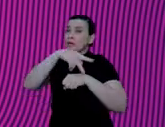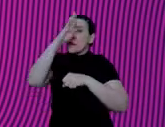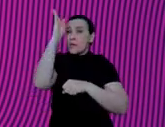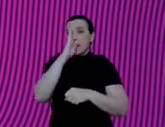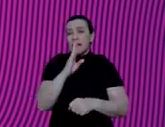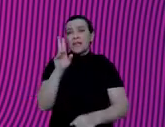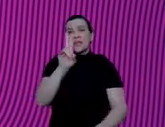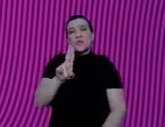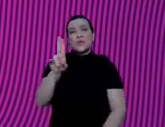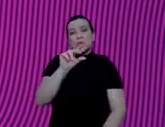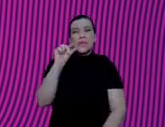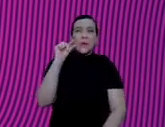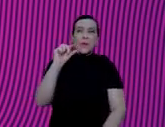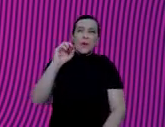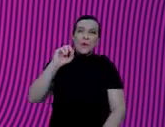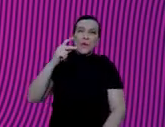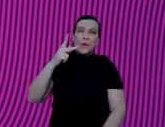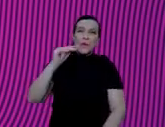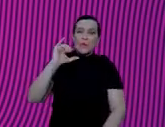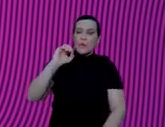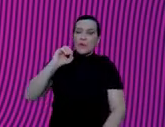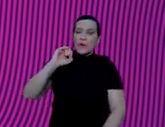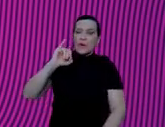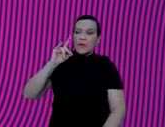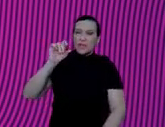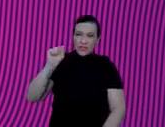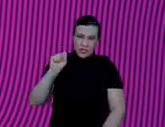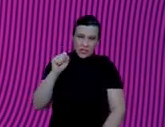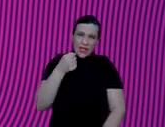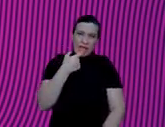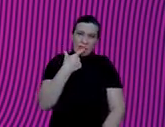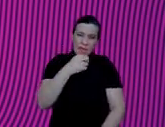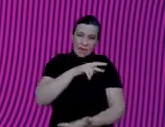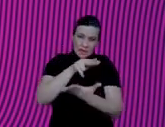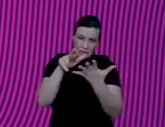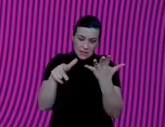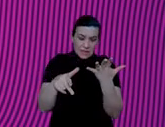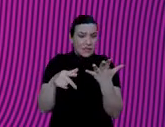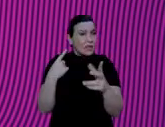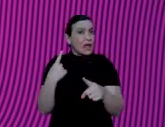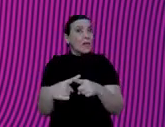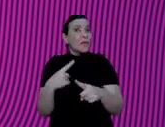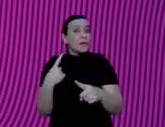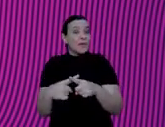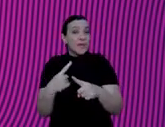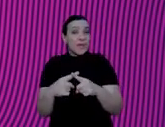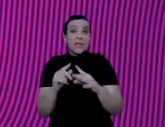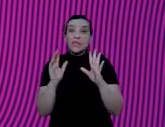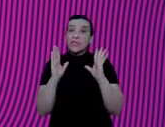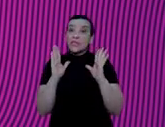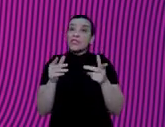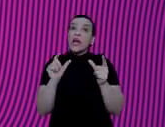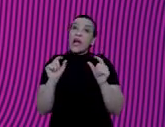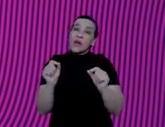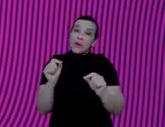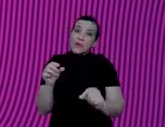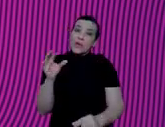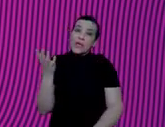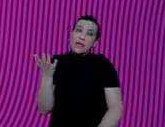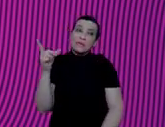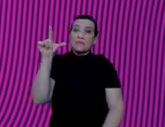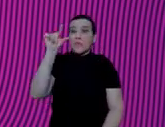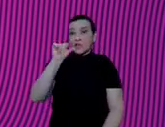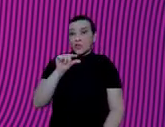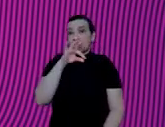geral, né? Em geral, a explicação disso está no baixo nível de renda. Os opioides são caros há também